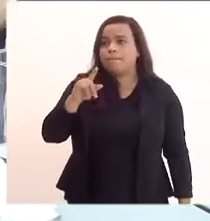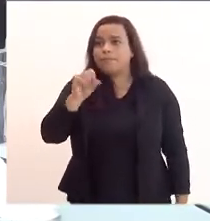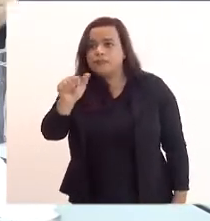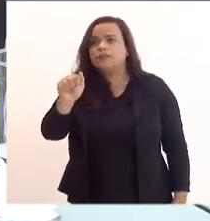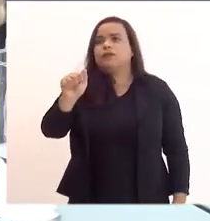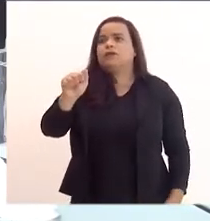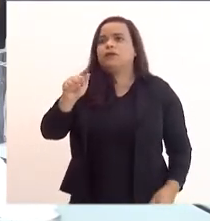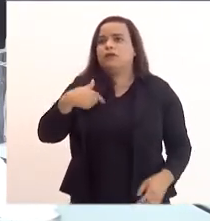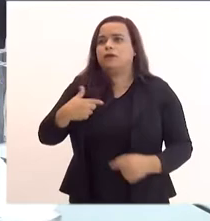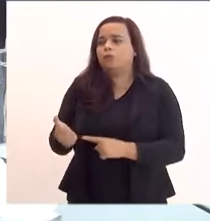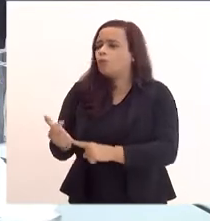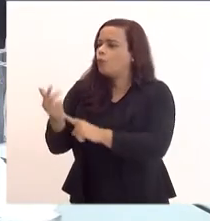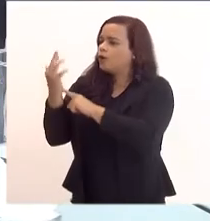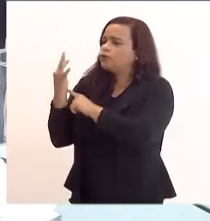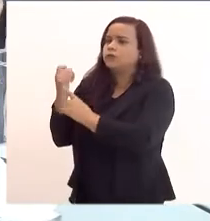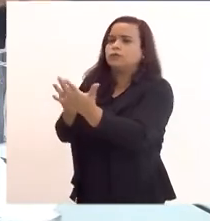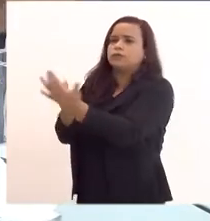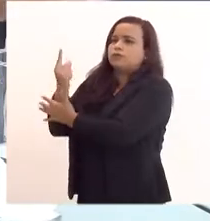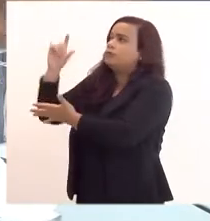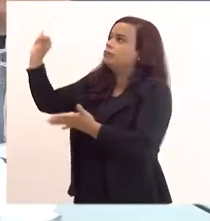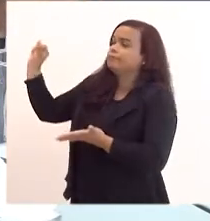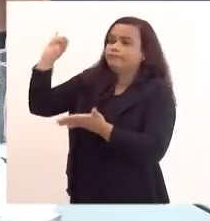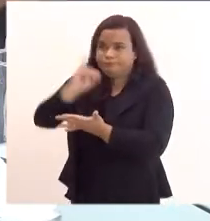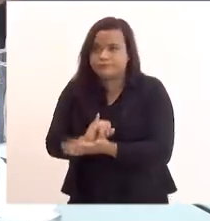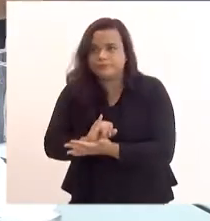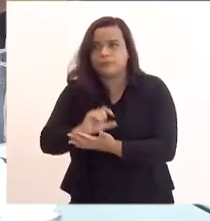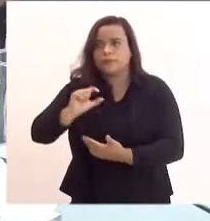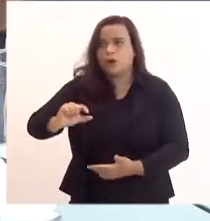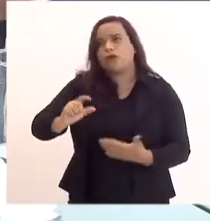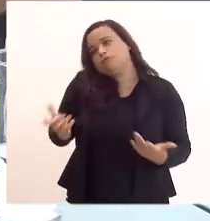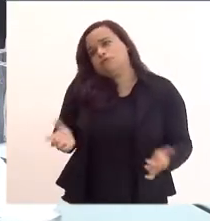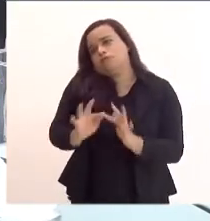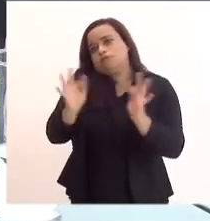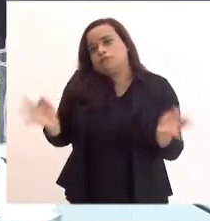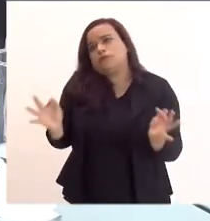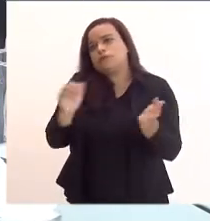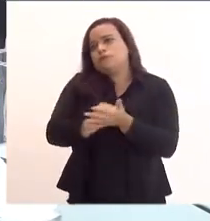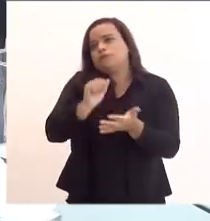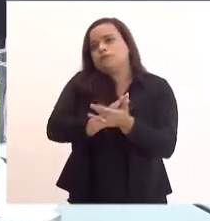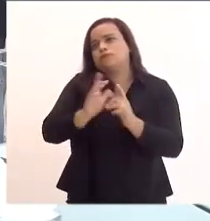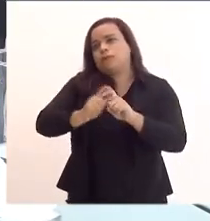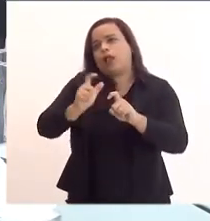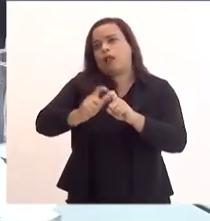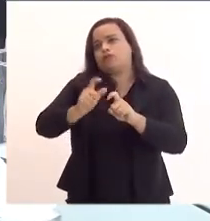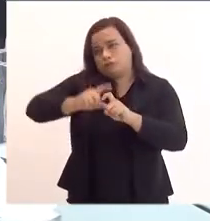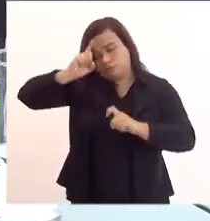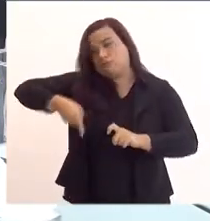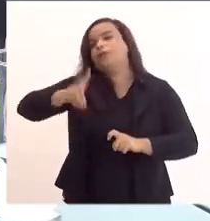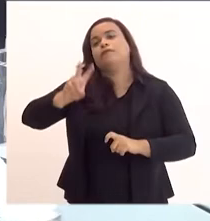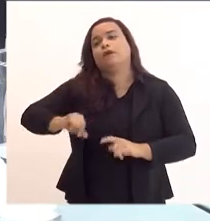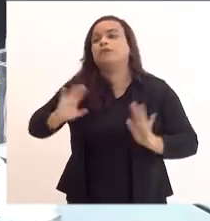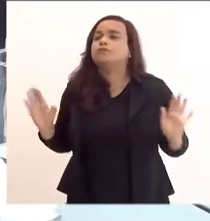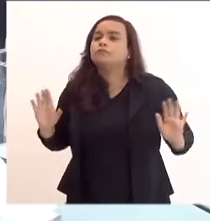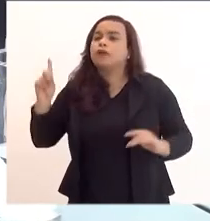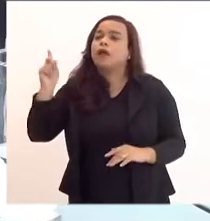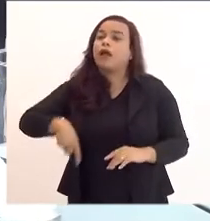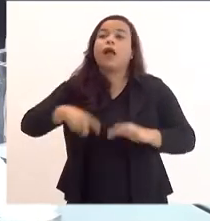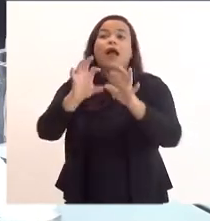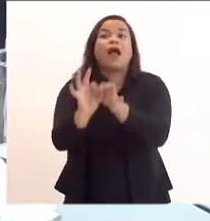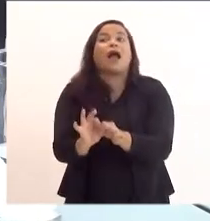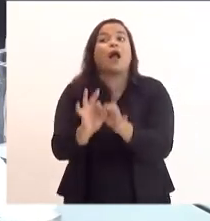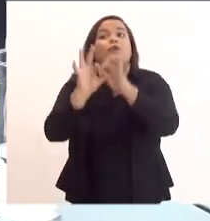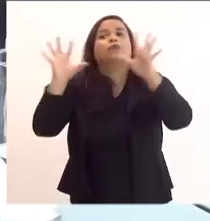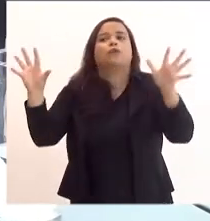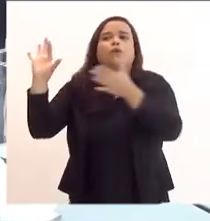importar a quantidade X de cannabis, X, que ele vai prescrever com prescrição médica. É uma autorização